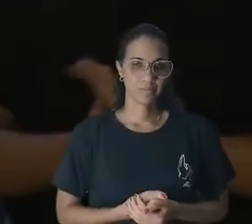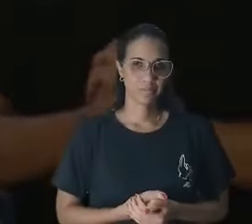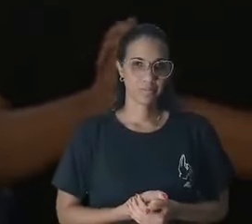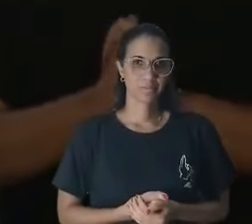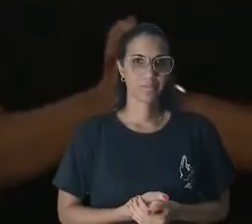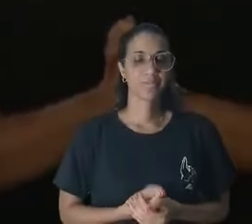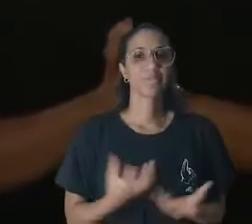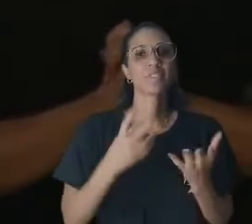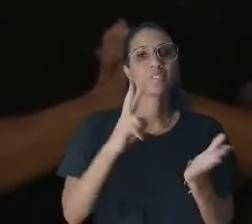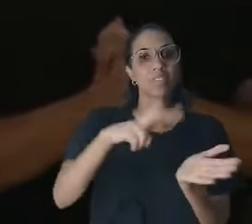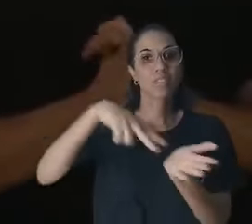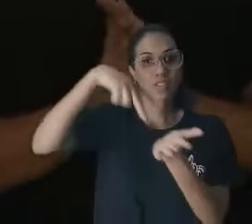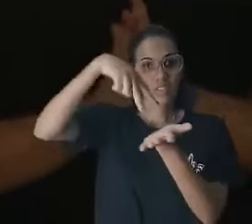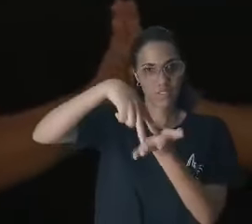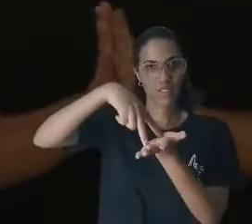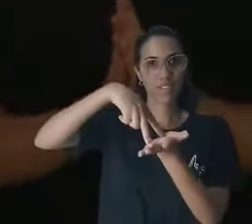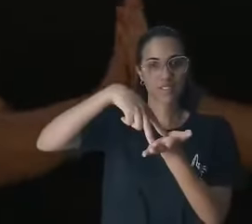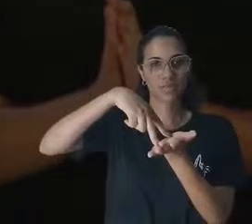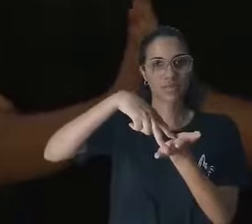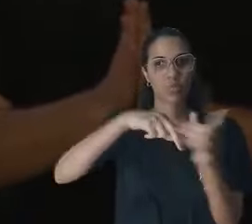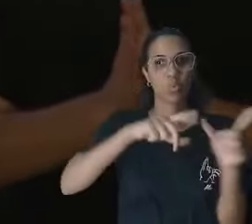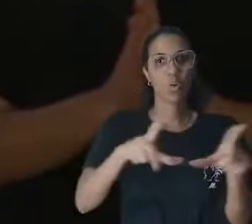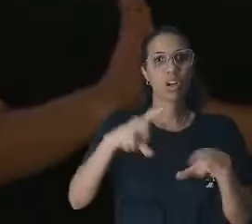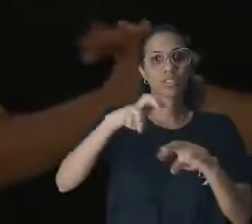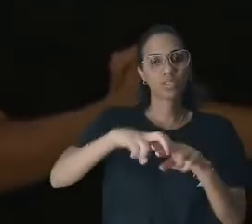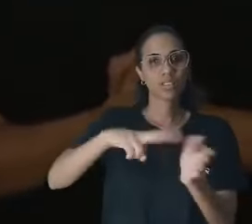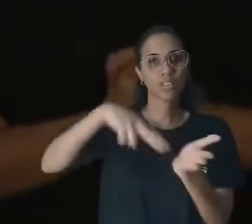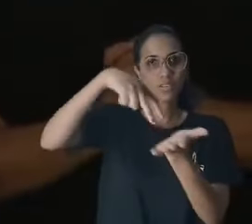Eu queria que você ficasse de pé onde você está.